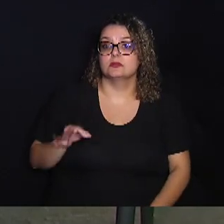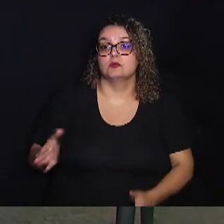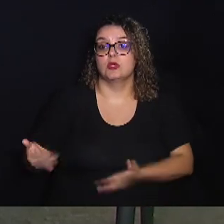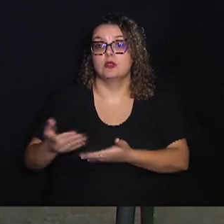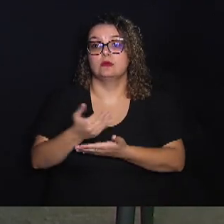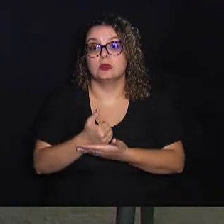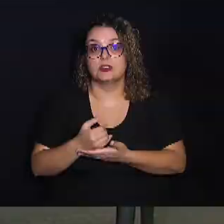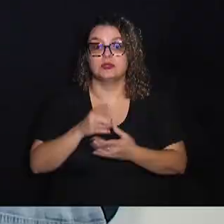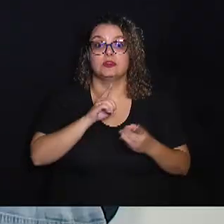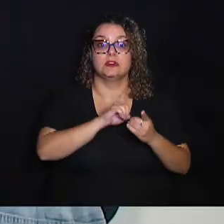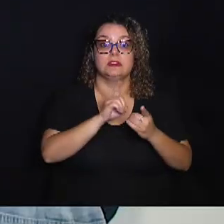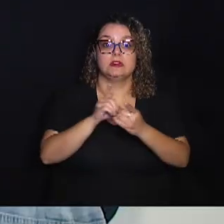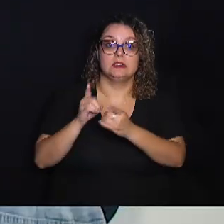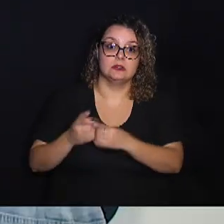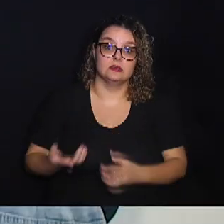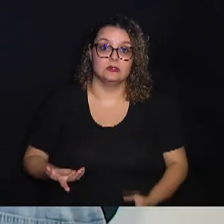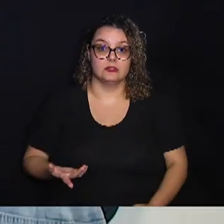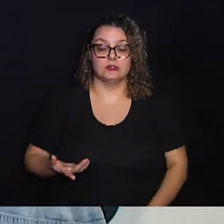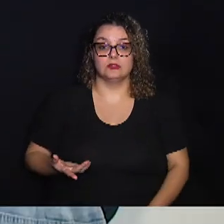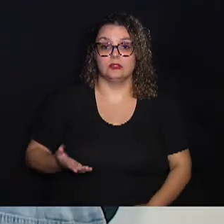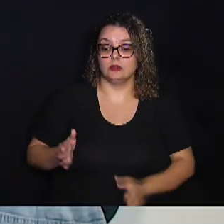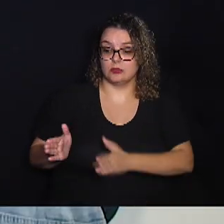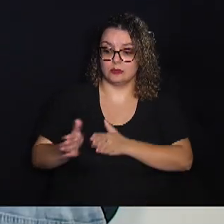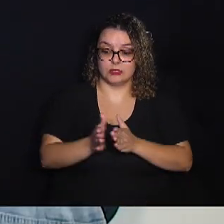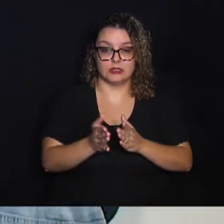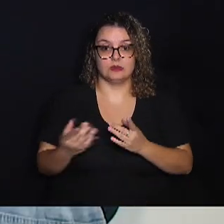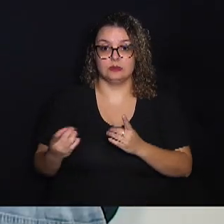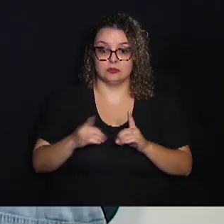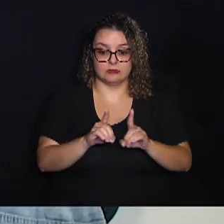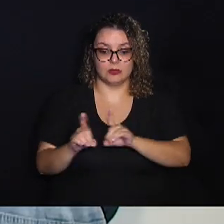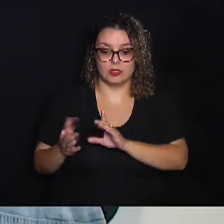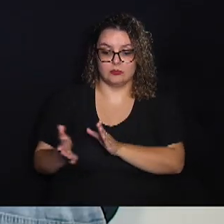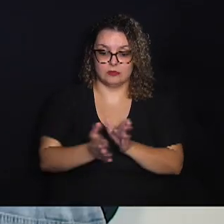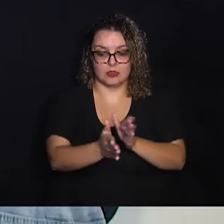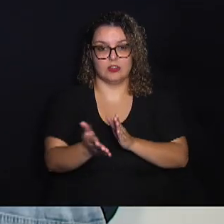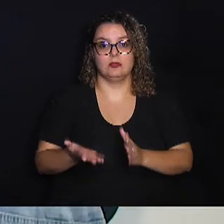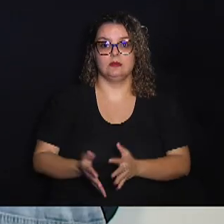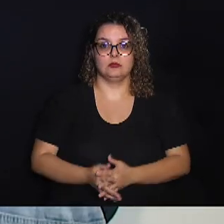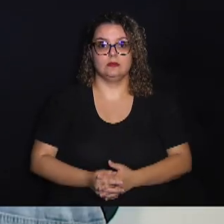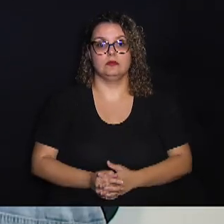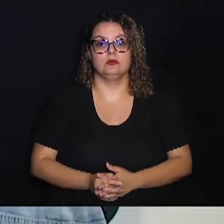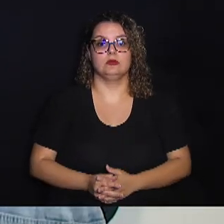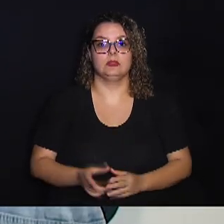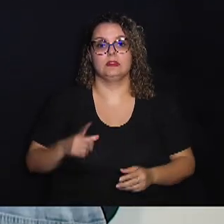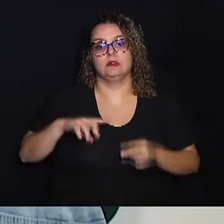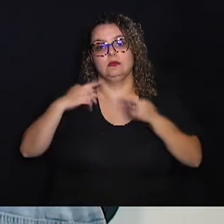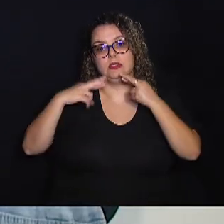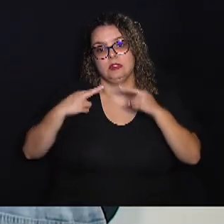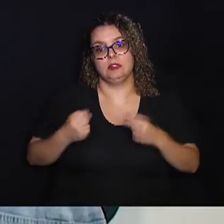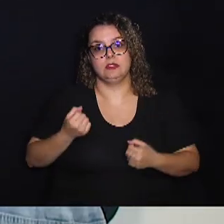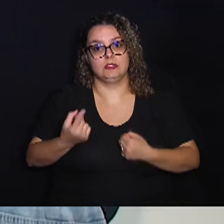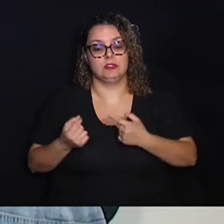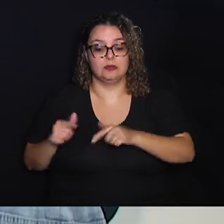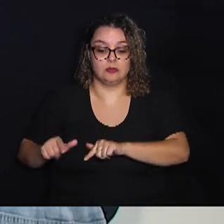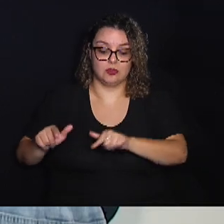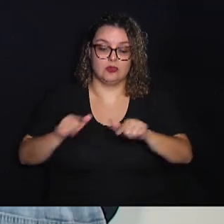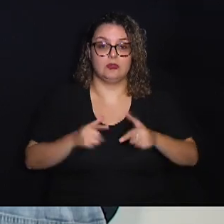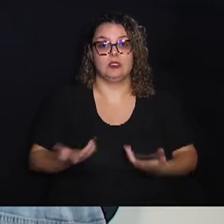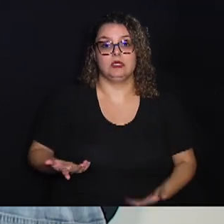de atender, Sim. ou então de direcionar a pessoa. Tem uma queixa, né? Em alguns espaços tem